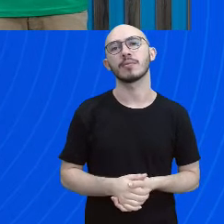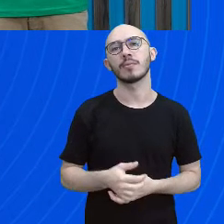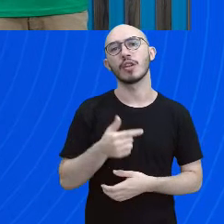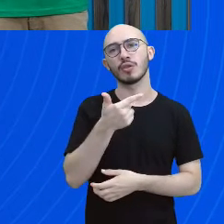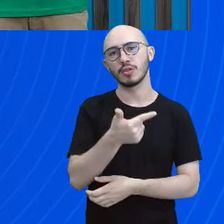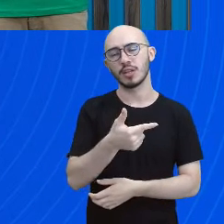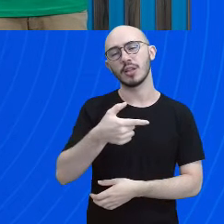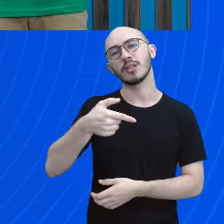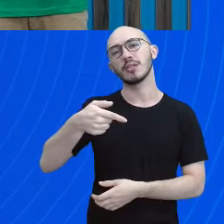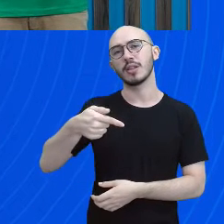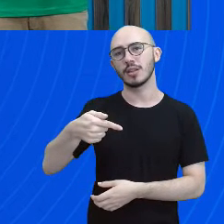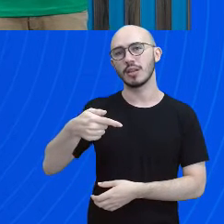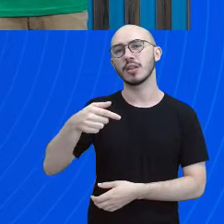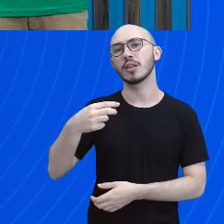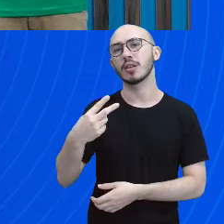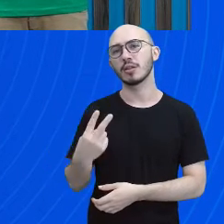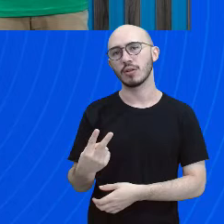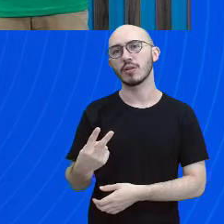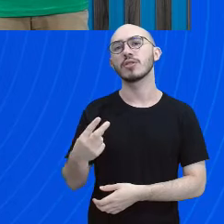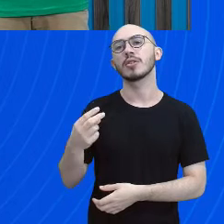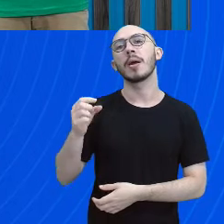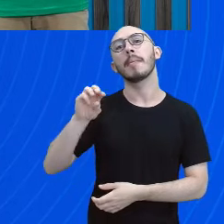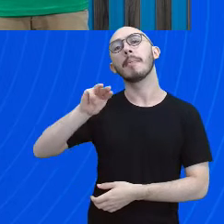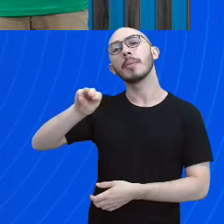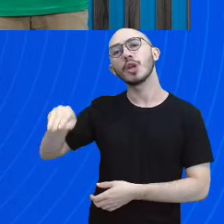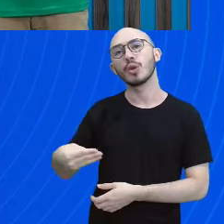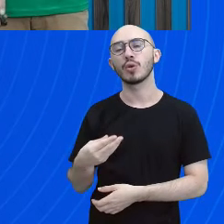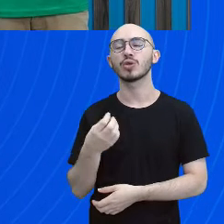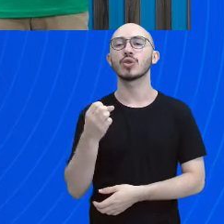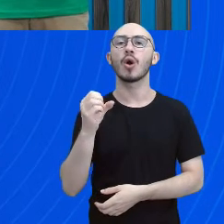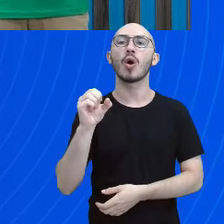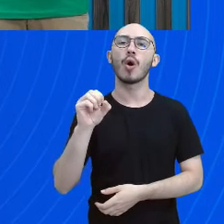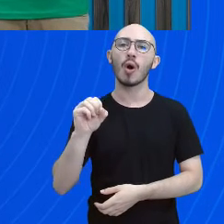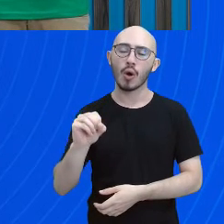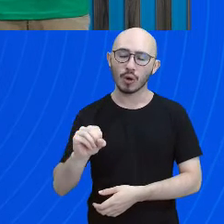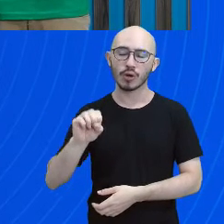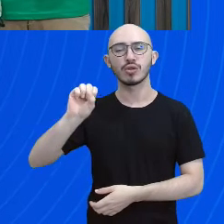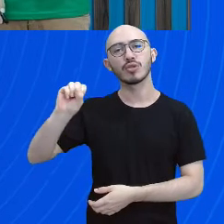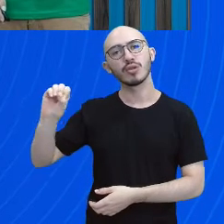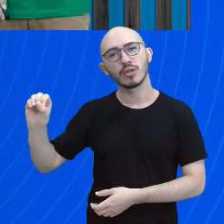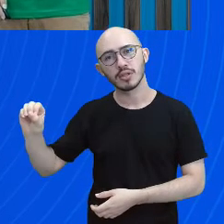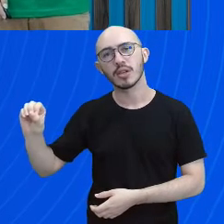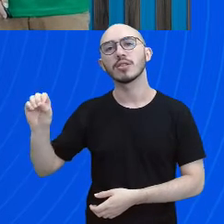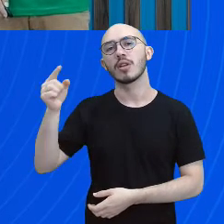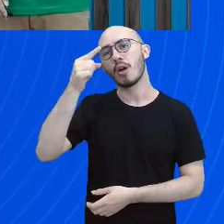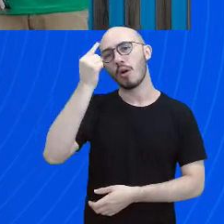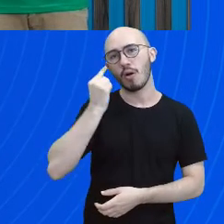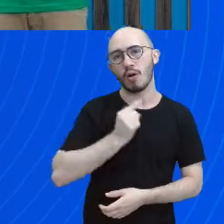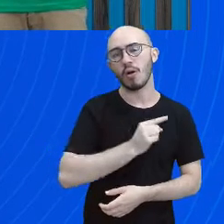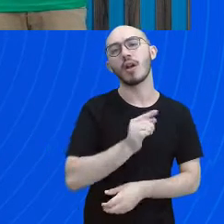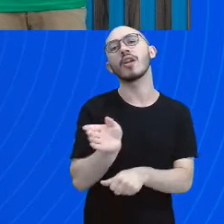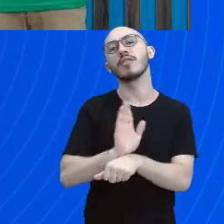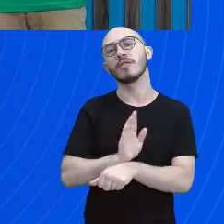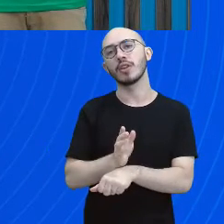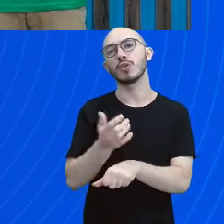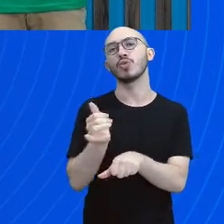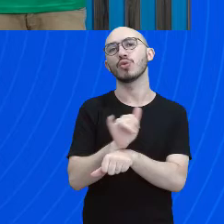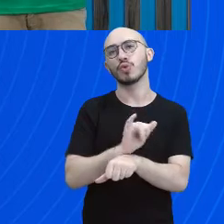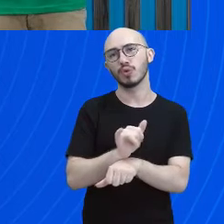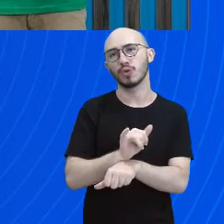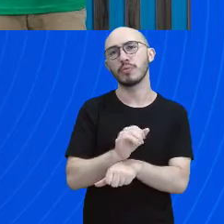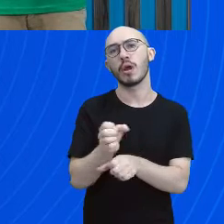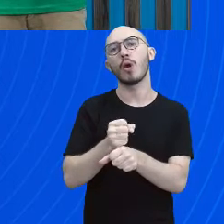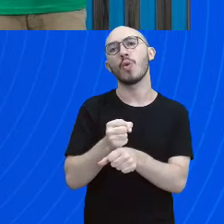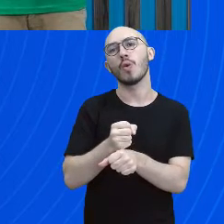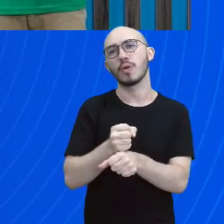272 milhões e 800 mil horas de vídeo em um ano que é postado no YouTube, tá certo? Então vamos pegar isso aí como